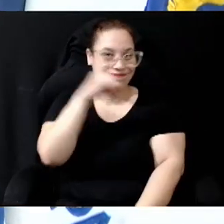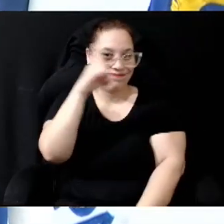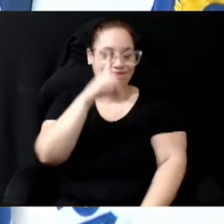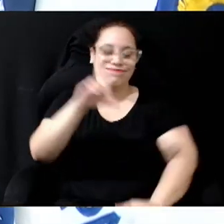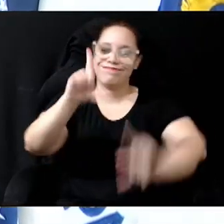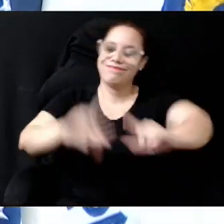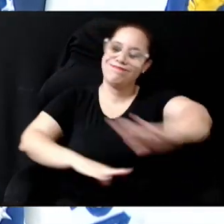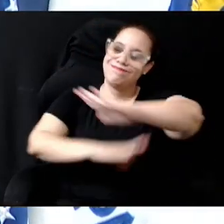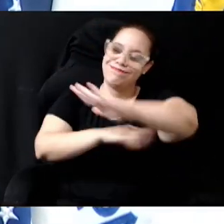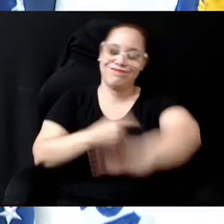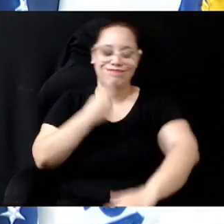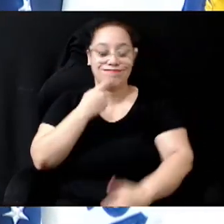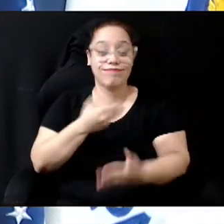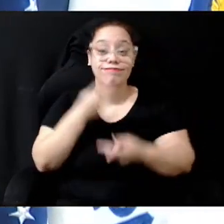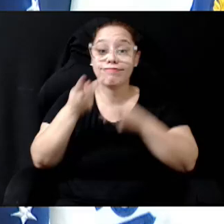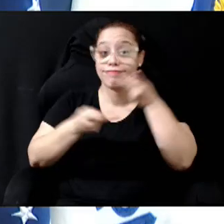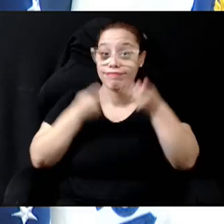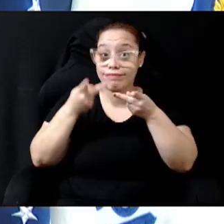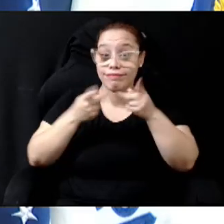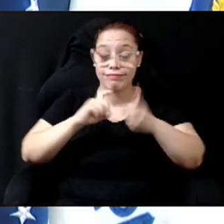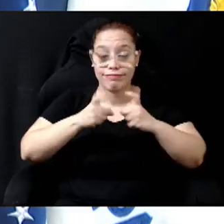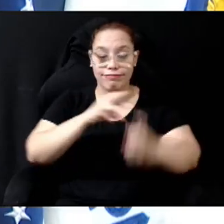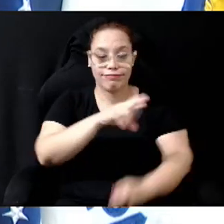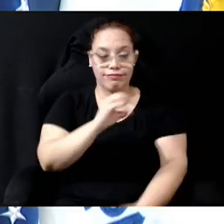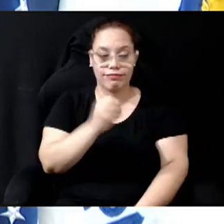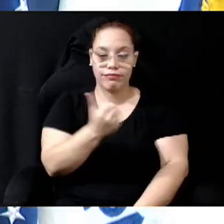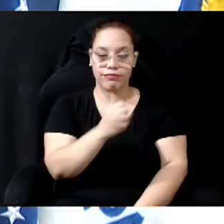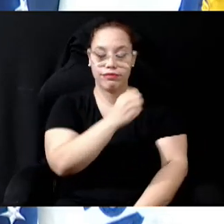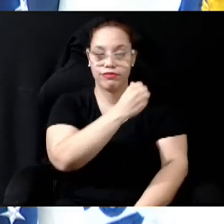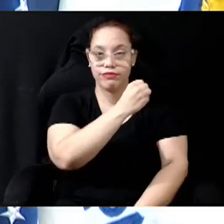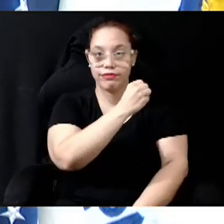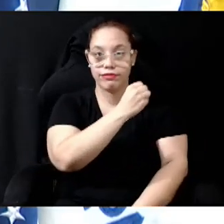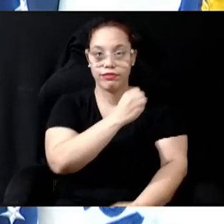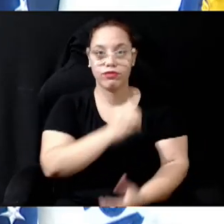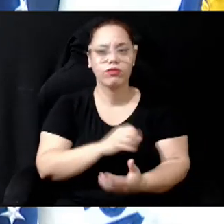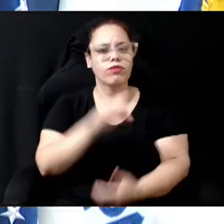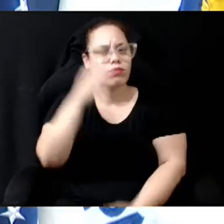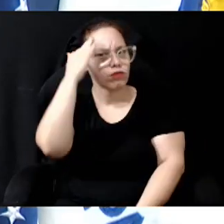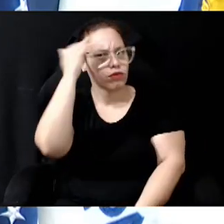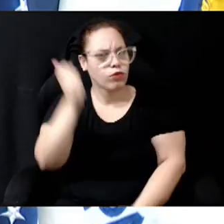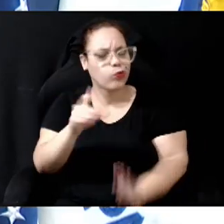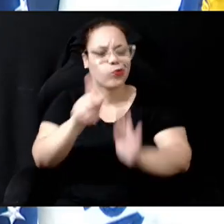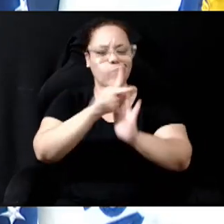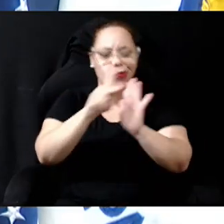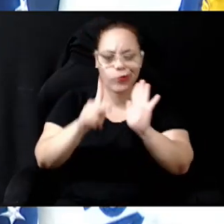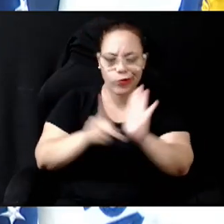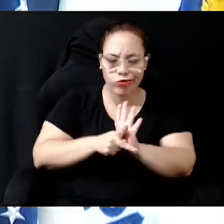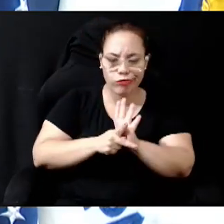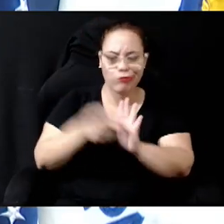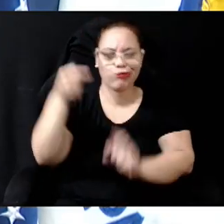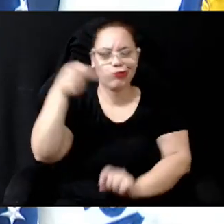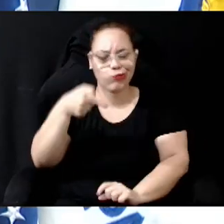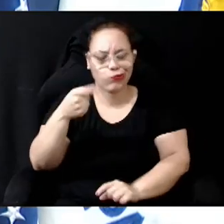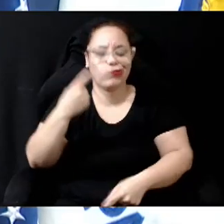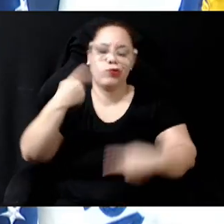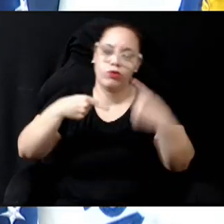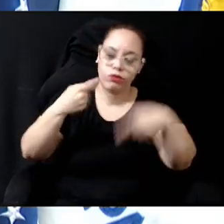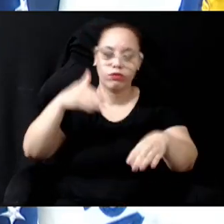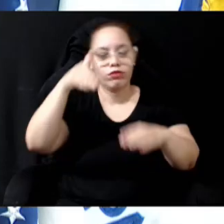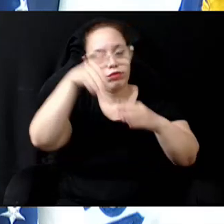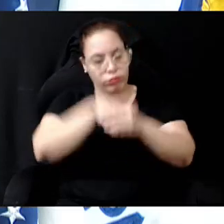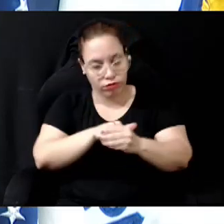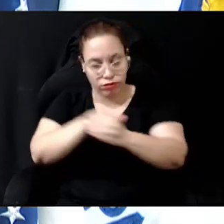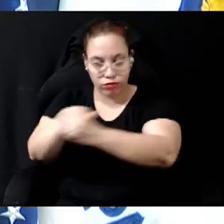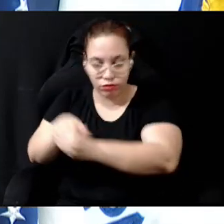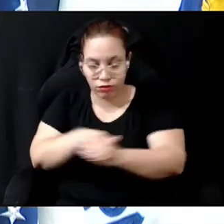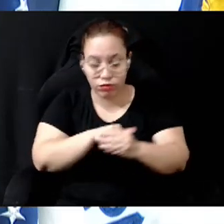Agora, falando da reunião ordinária de número 66, você sabe que os projetos que devem ser analisados e votados na noite